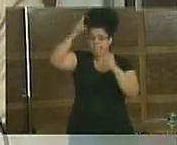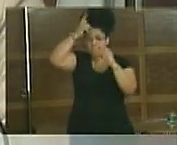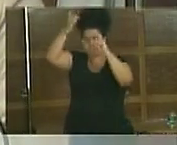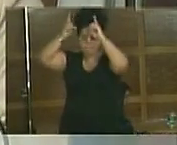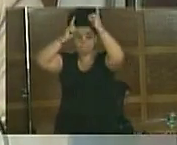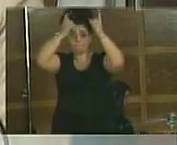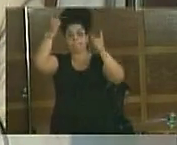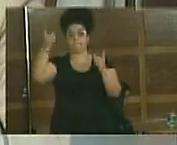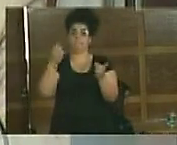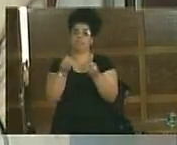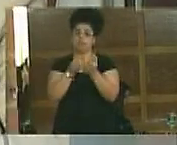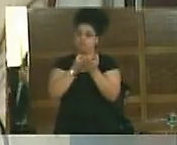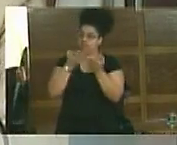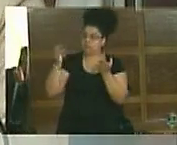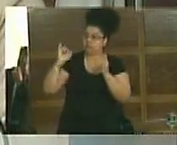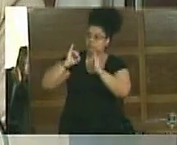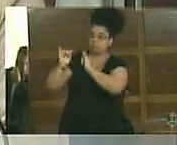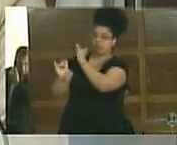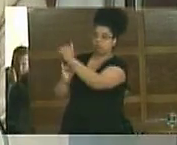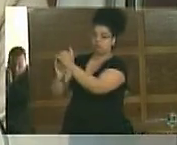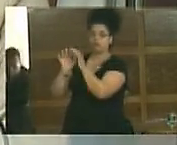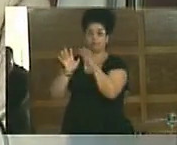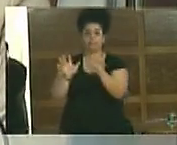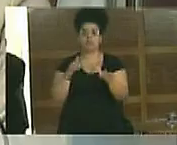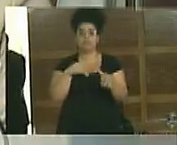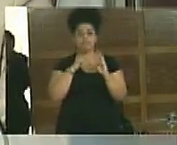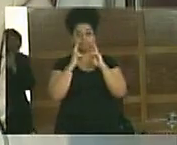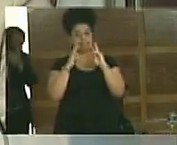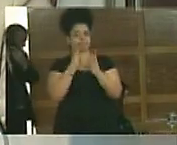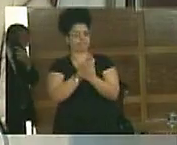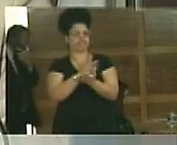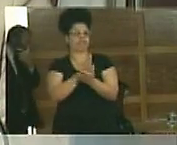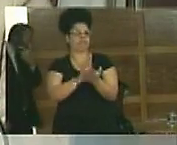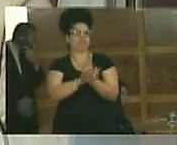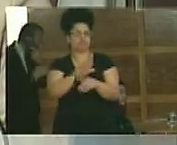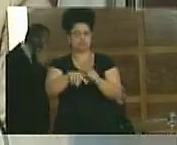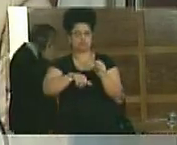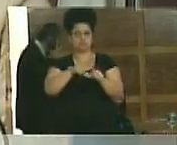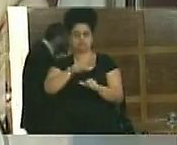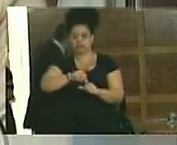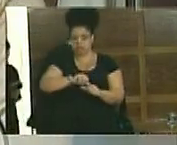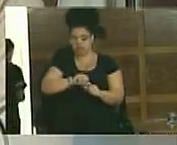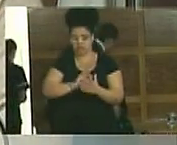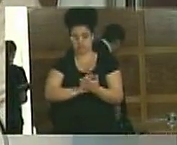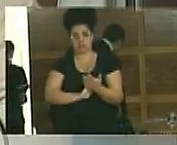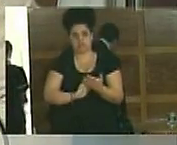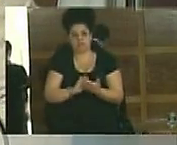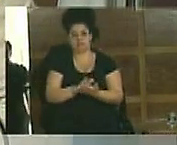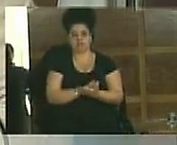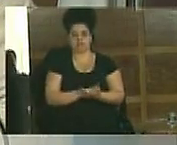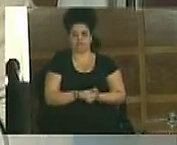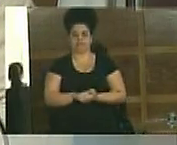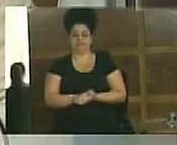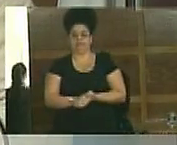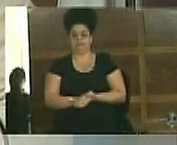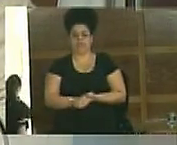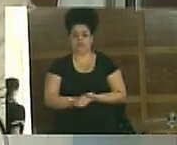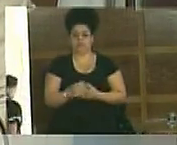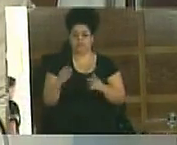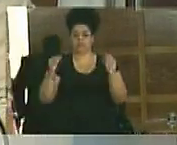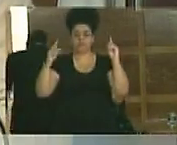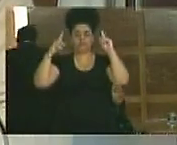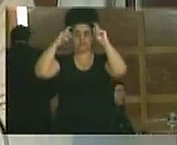mas eu não vejo nenhuma mudança. Nenhuma mudança. Nenhuma. Muito pelo